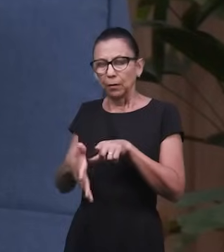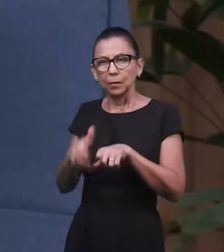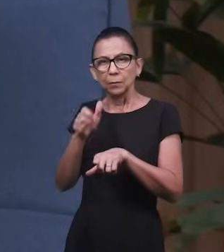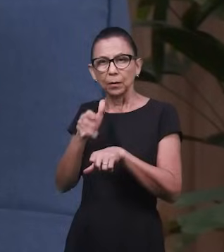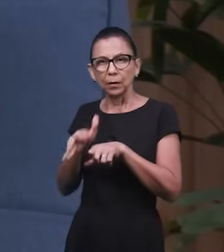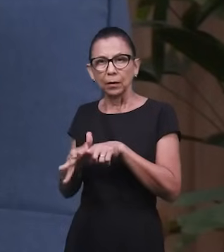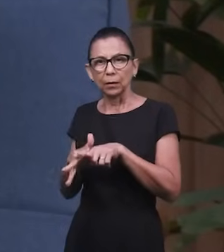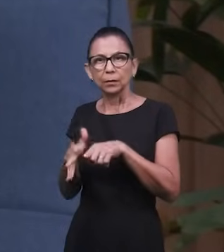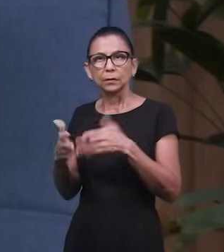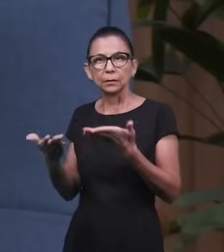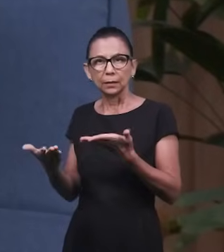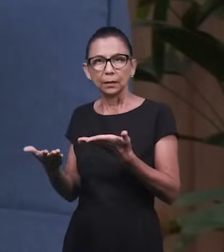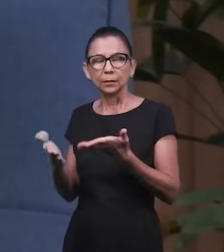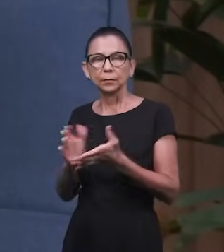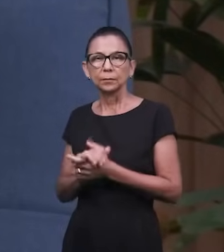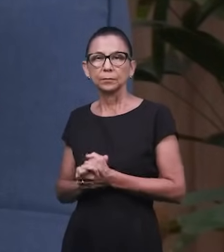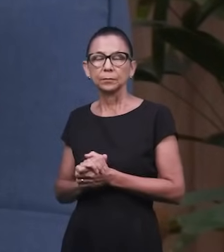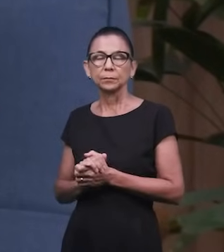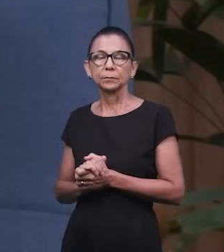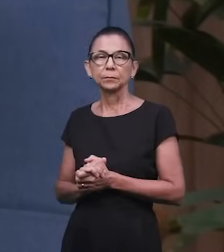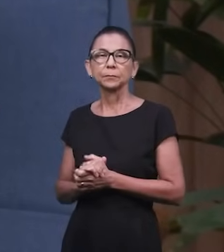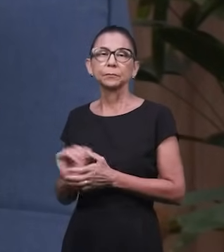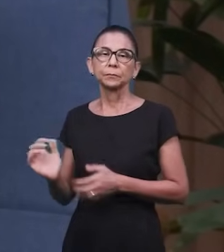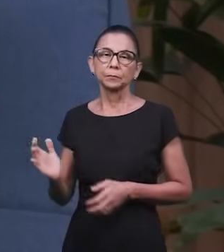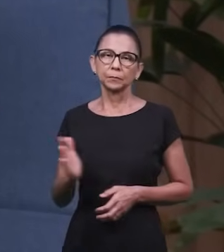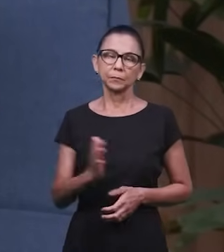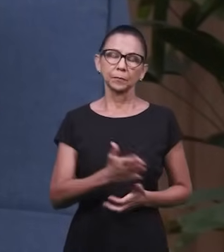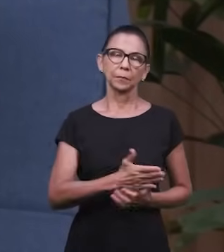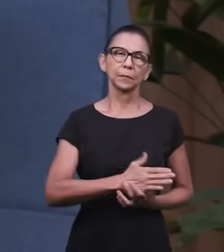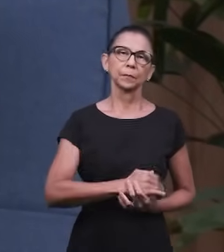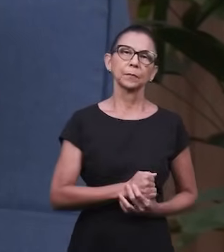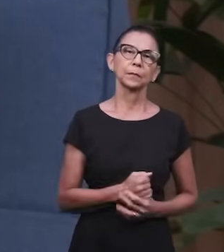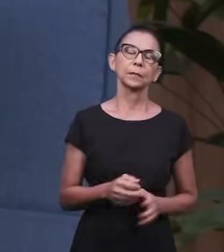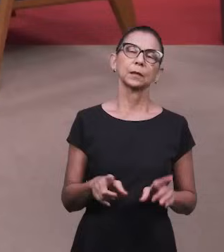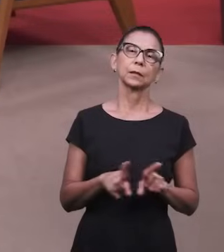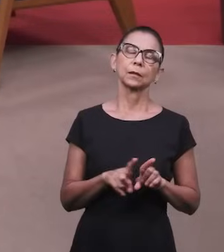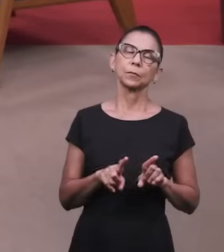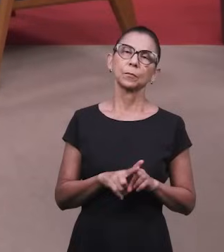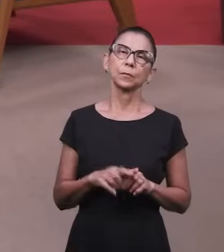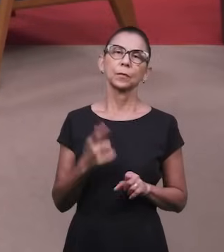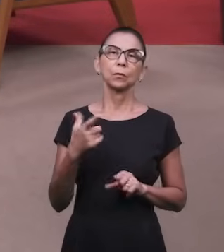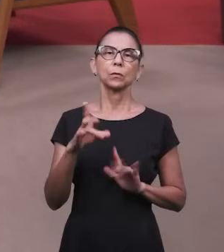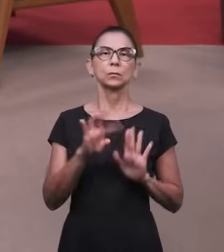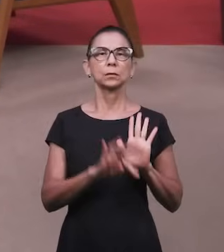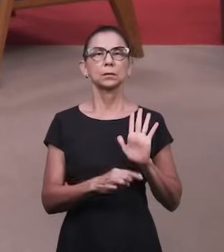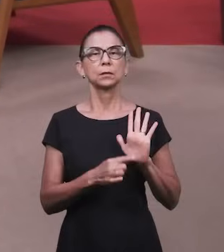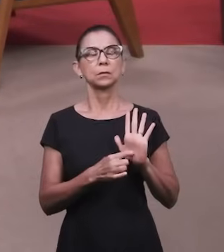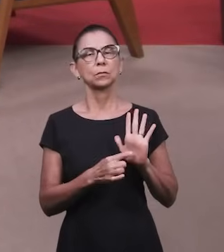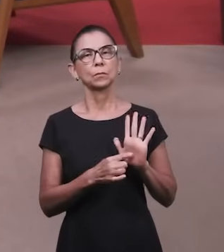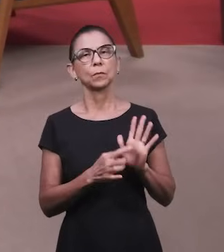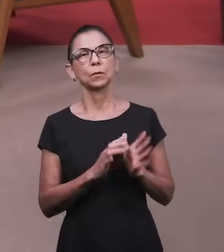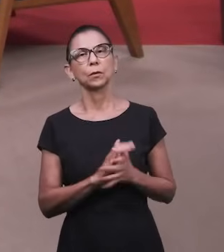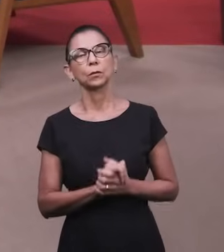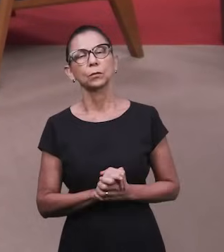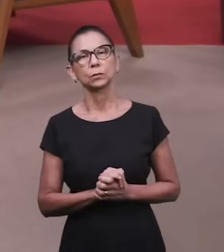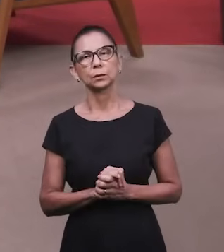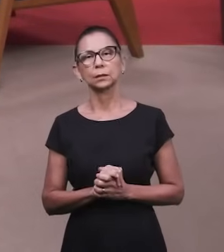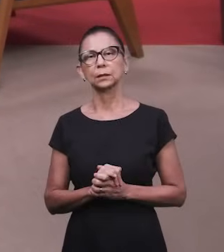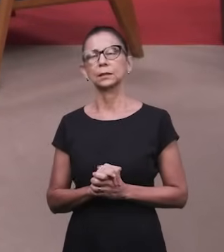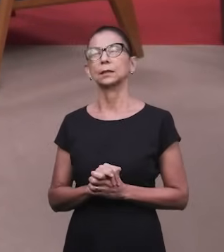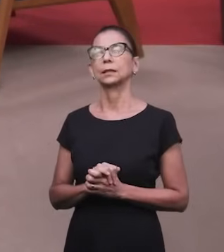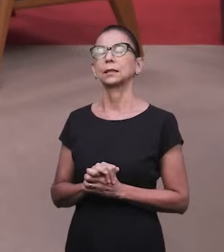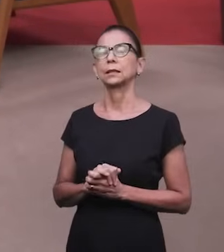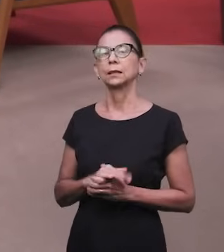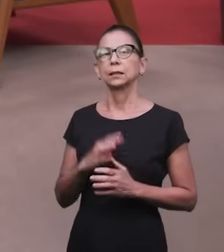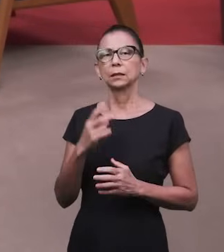Fica conosco, Senhor. É receber o filho com amor, entendeu? Como alguém importante,